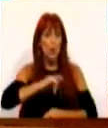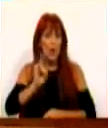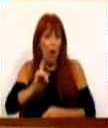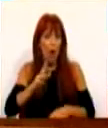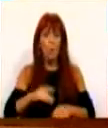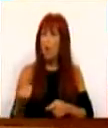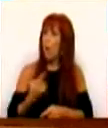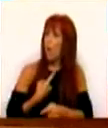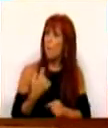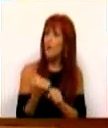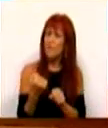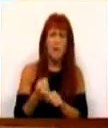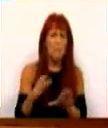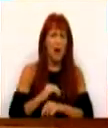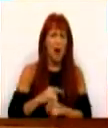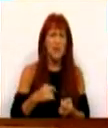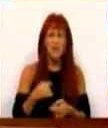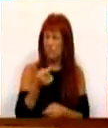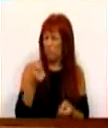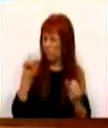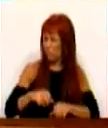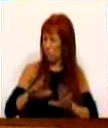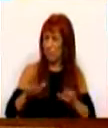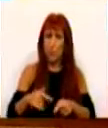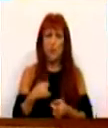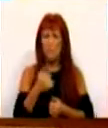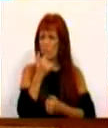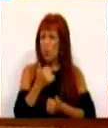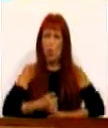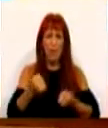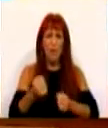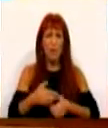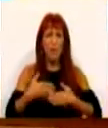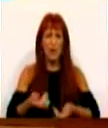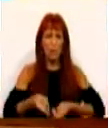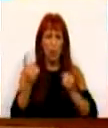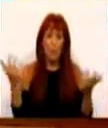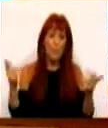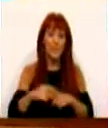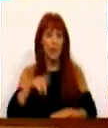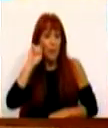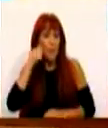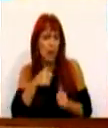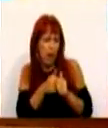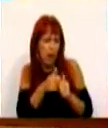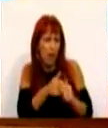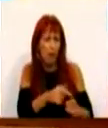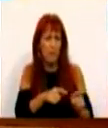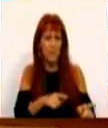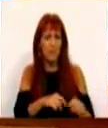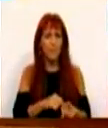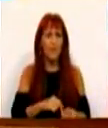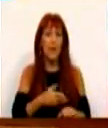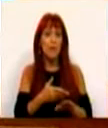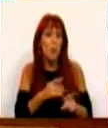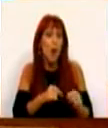de se sujeitar às tarefas mais insignificantes e menos gratificantes profissionalmente, são vítimas de assédio sexual e